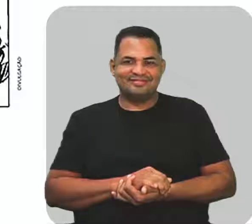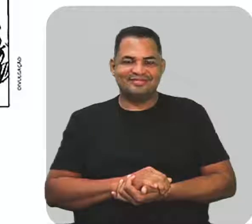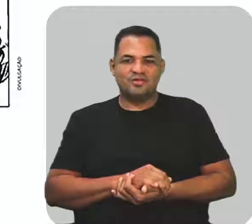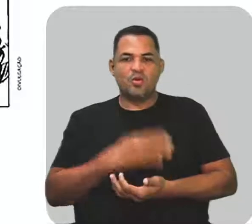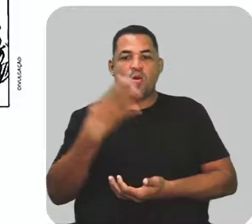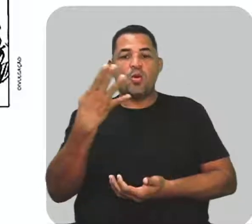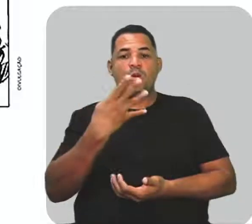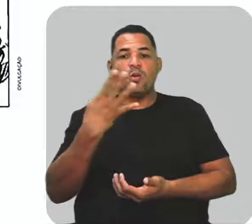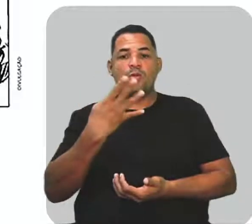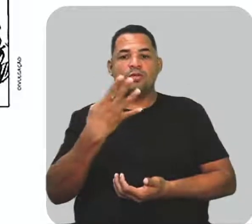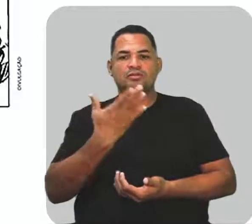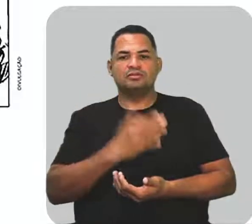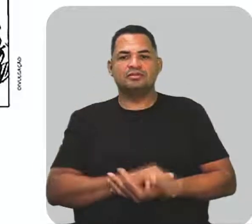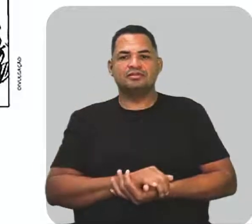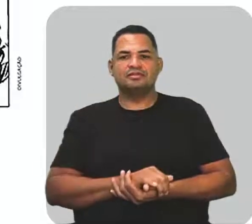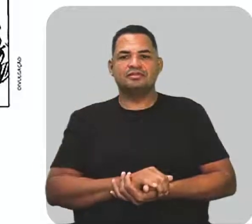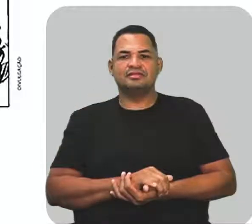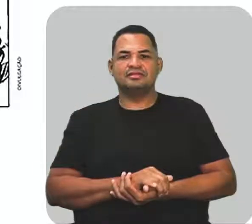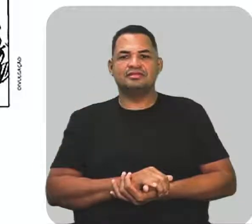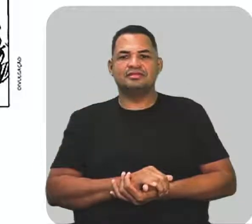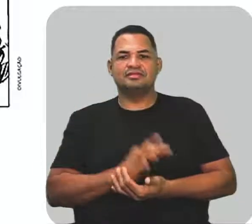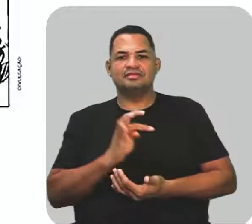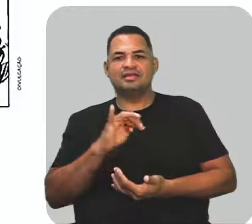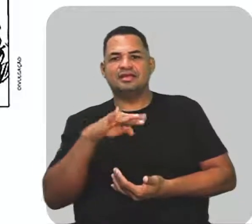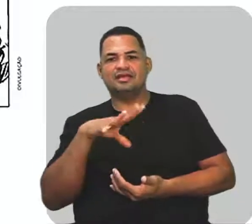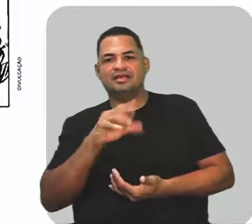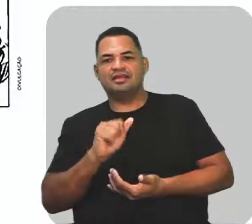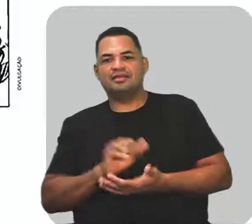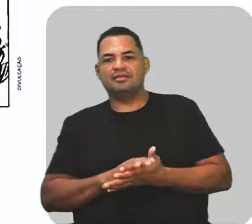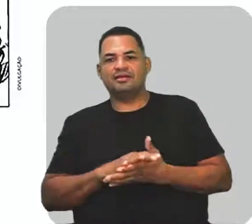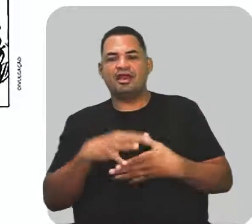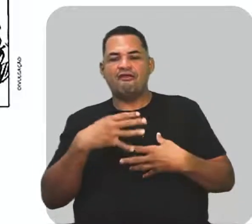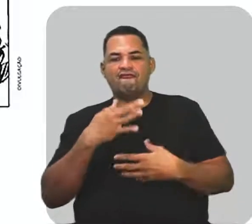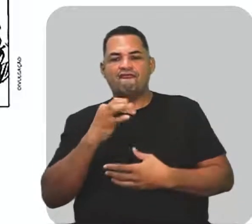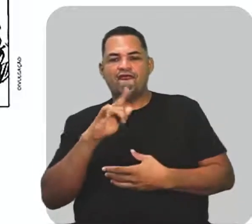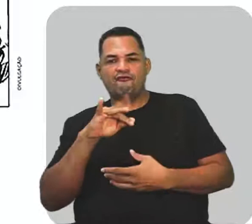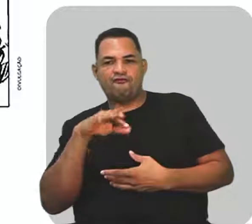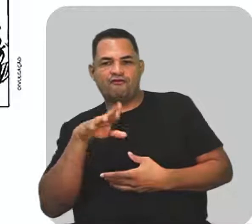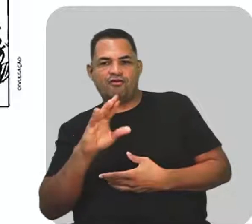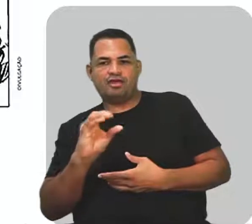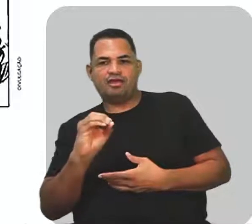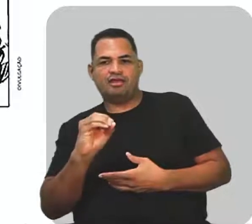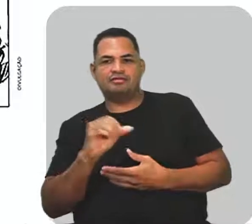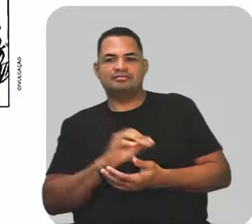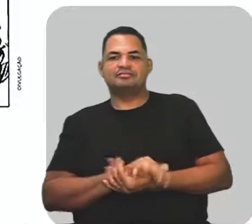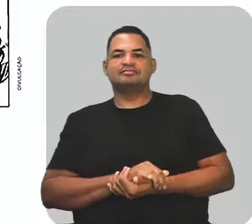quarto e último quadro, terapia da fofura.